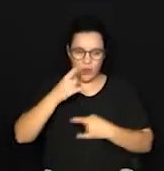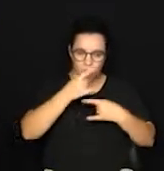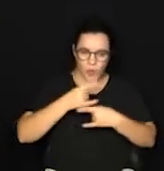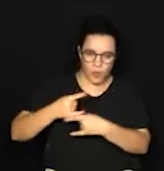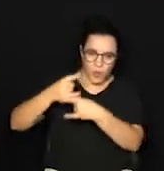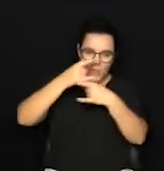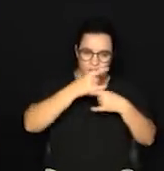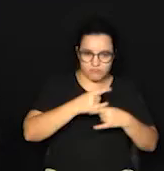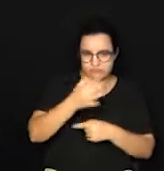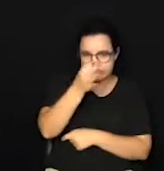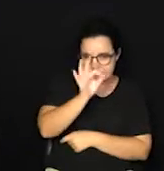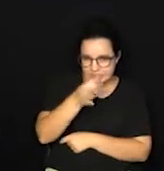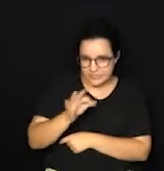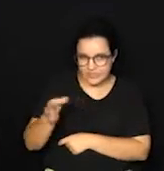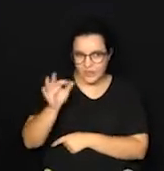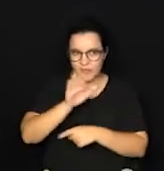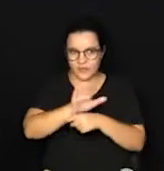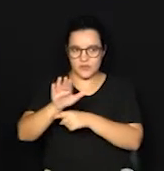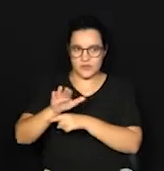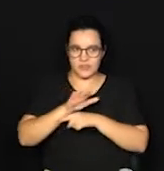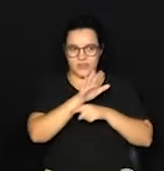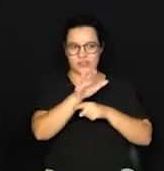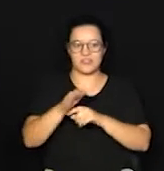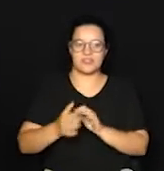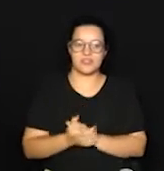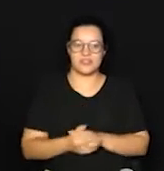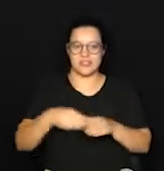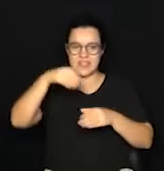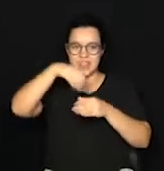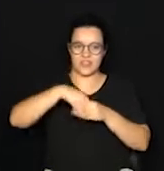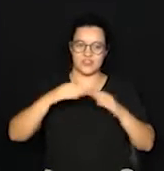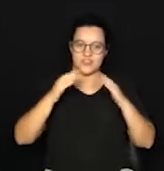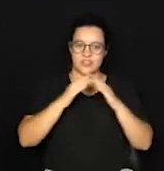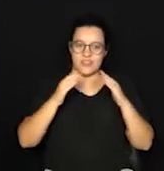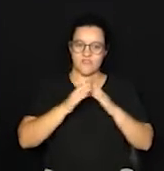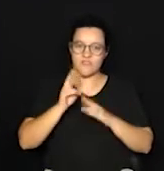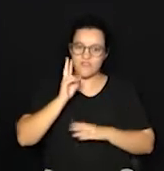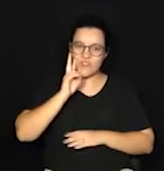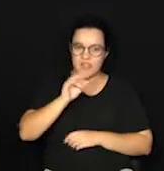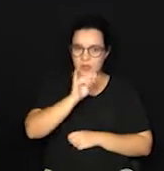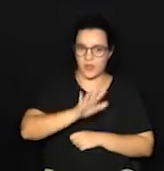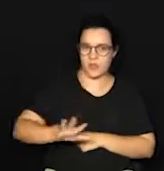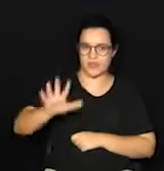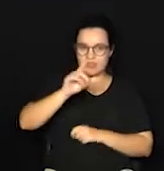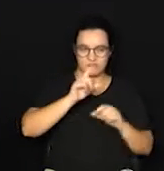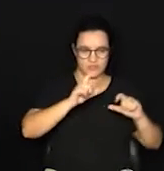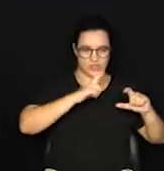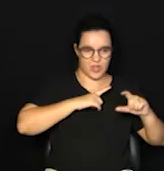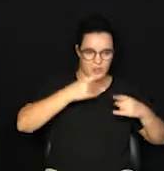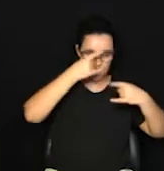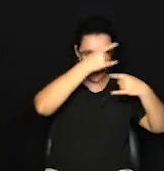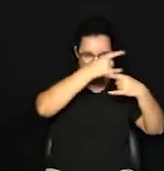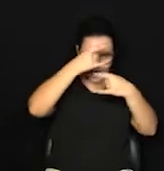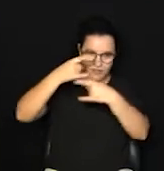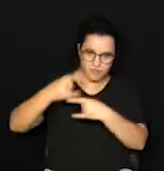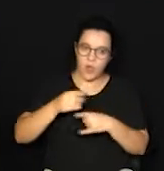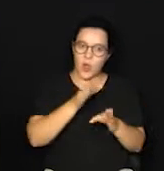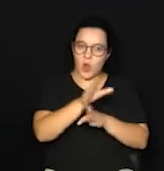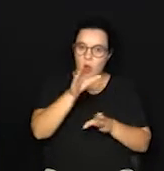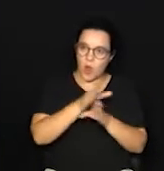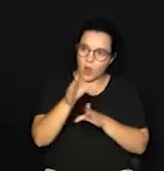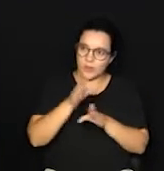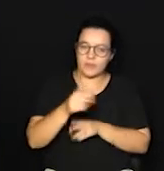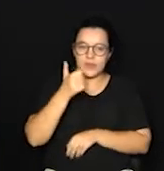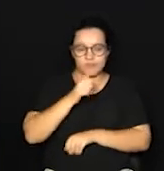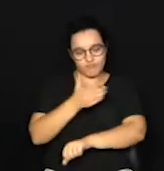Zoom, corrigindo as posições. Sim, e tudo mais. Tudo home office, né? Olhando pela imagem naqueles quadradinhos e orientando as